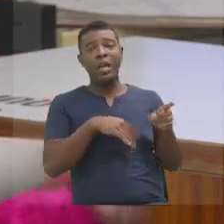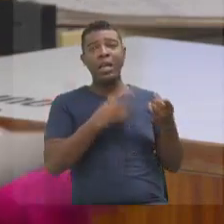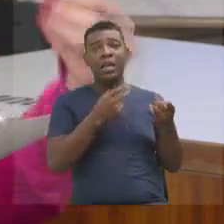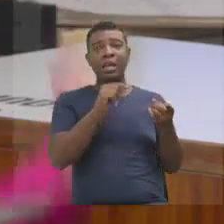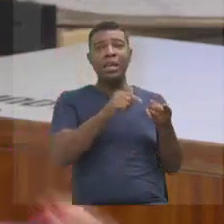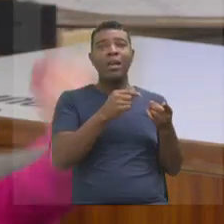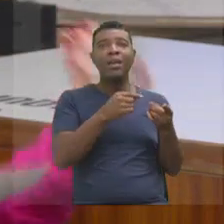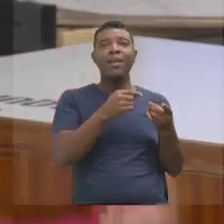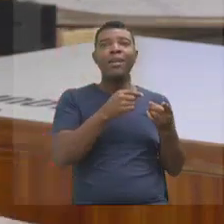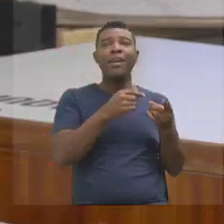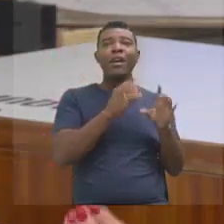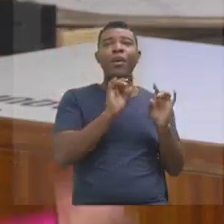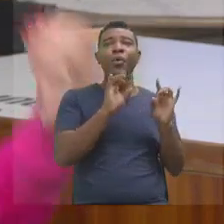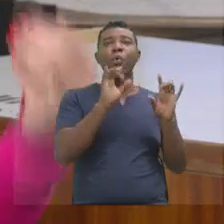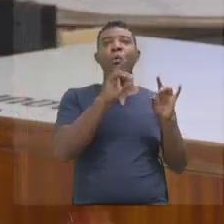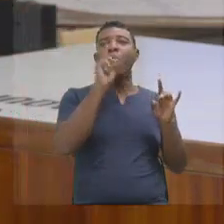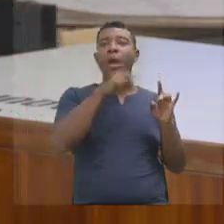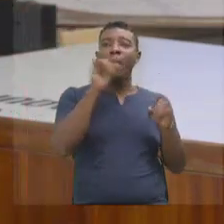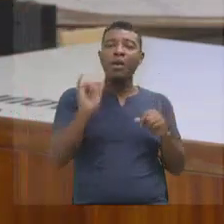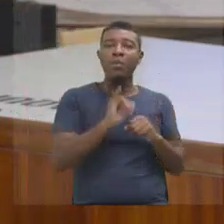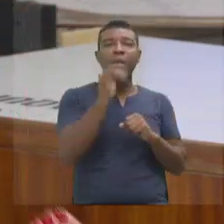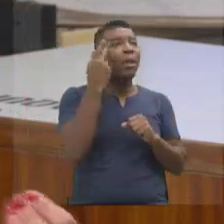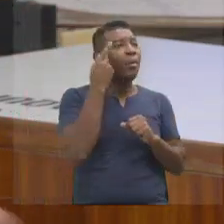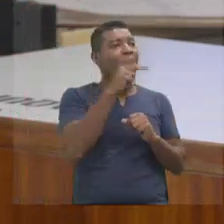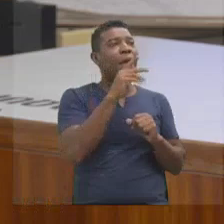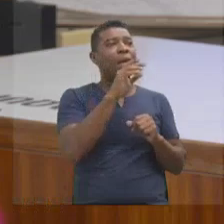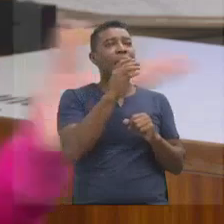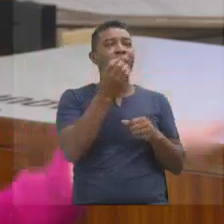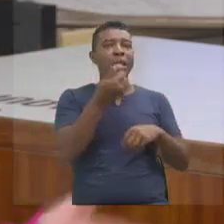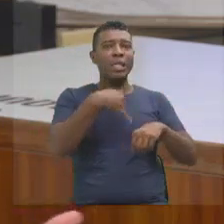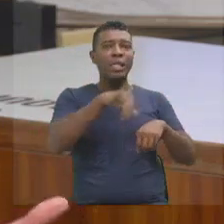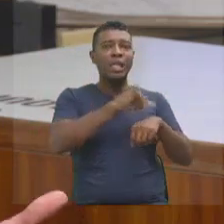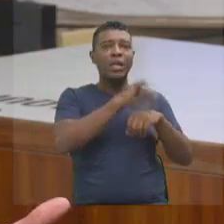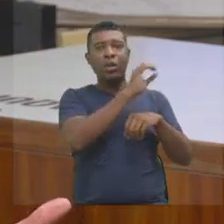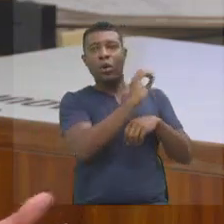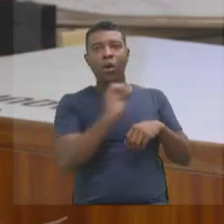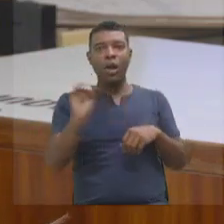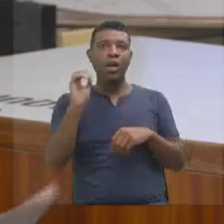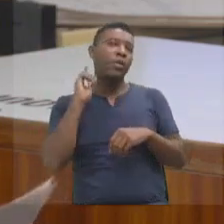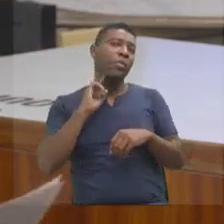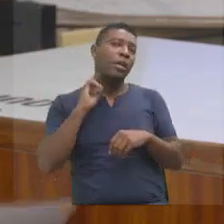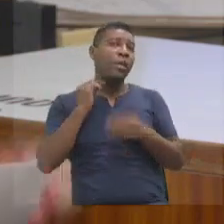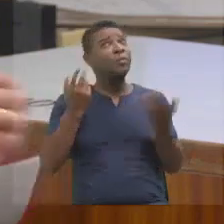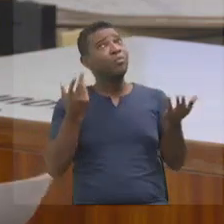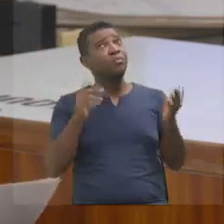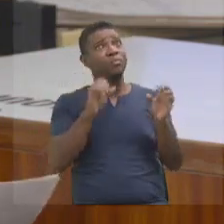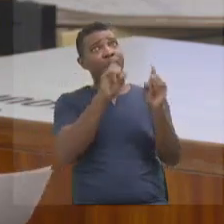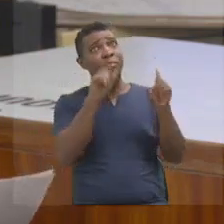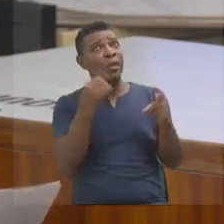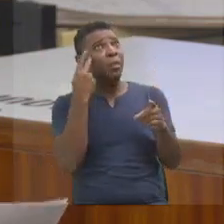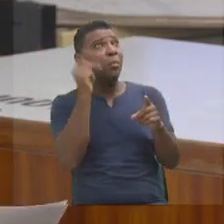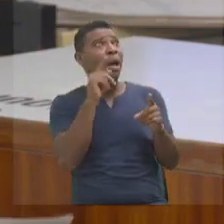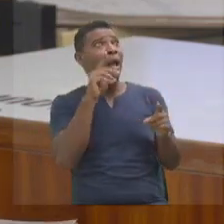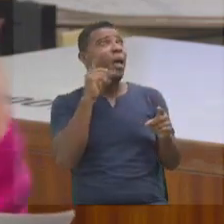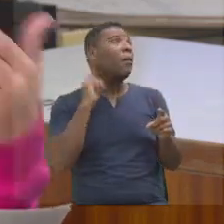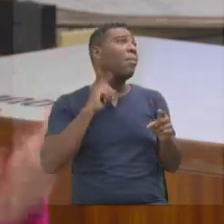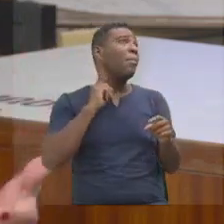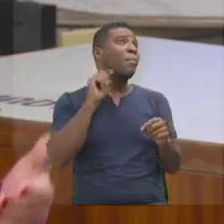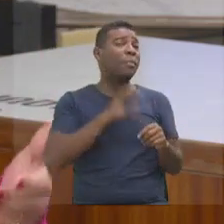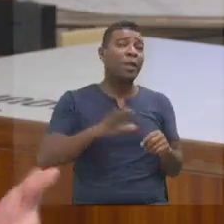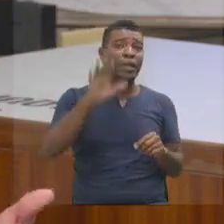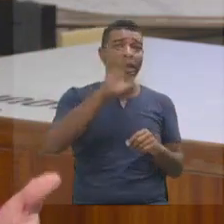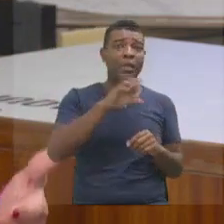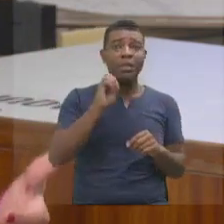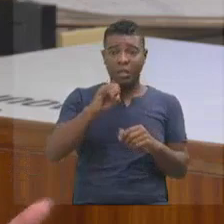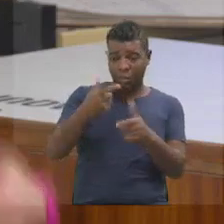pérola preciosa que é para o centro-oeste de Minas e quem sabe para toda Minas Gerais então eu entendo que se a gente tem problemas de